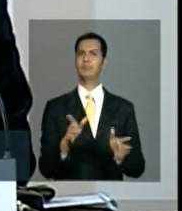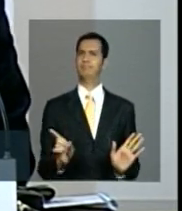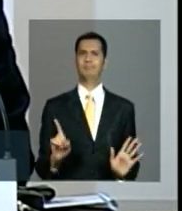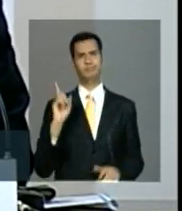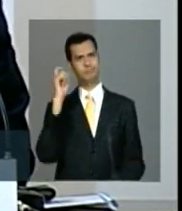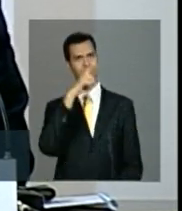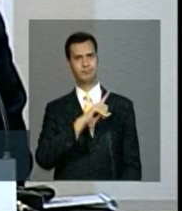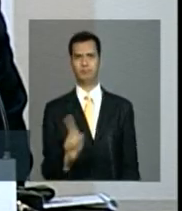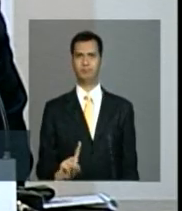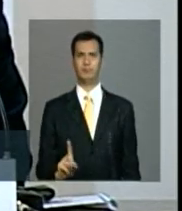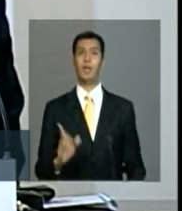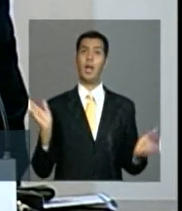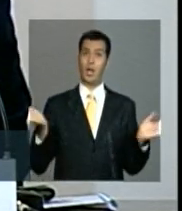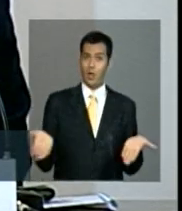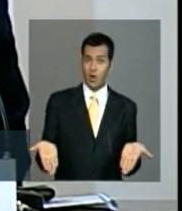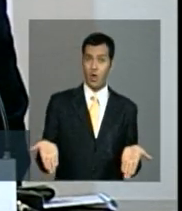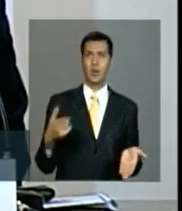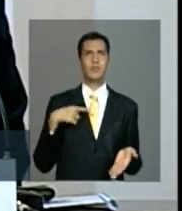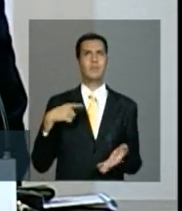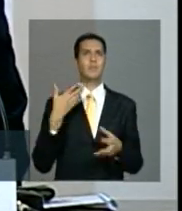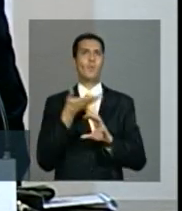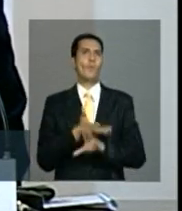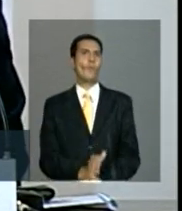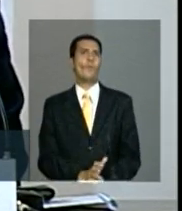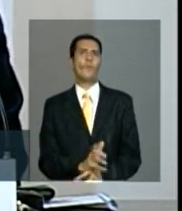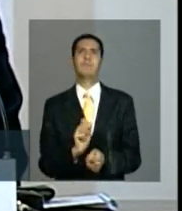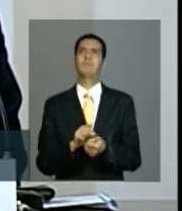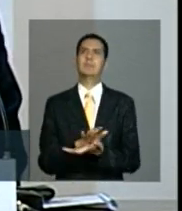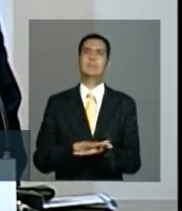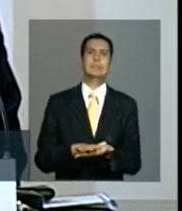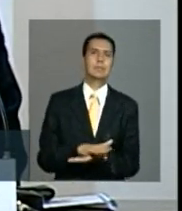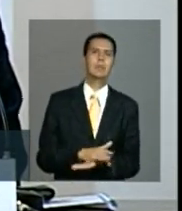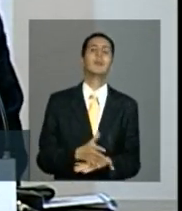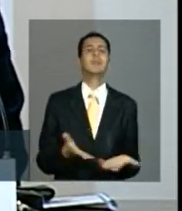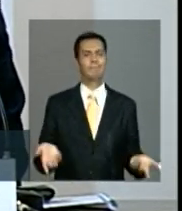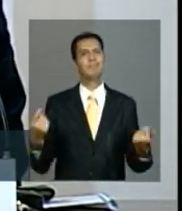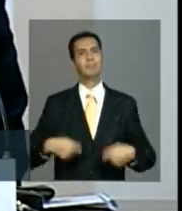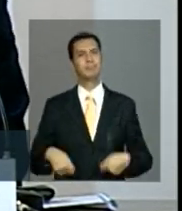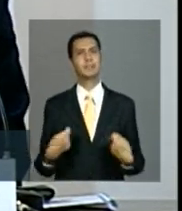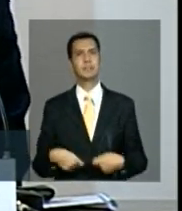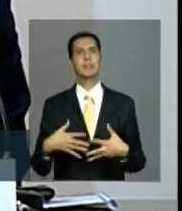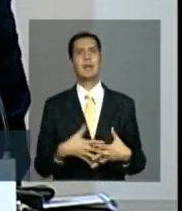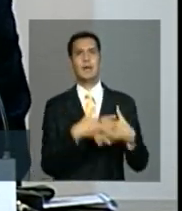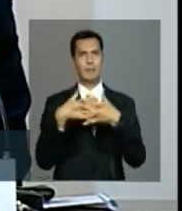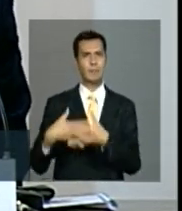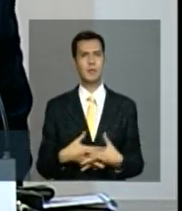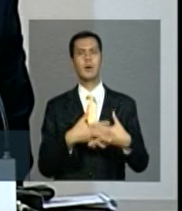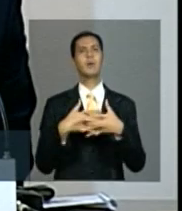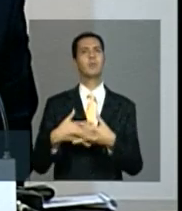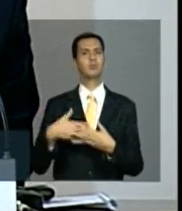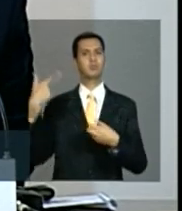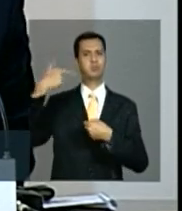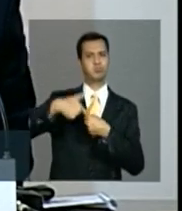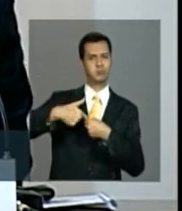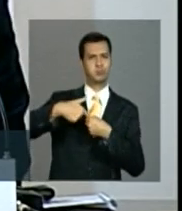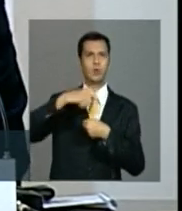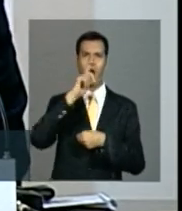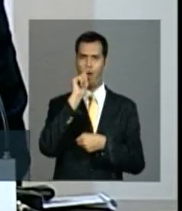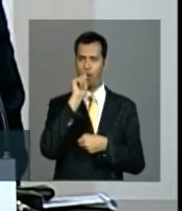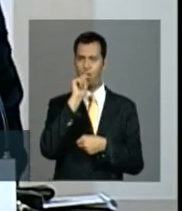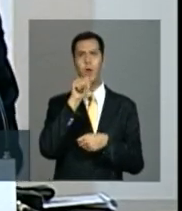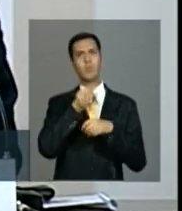estiagem o único meio de chegar à água é por carro pipa mas nós queremos aproximar a água dessas